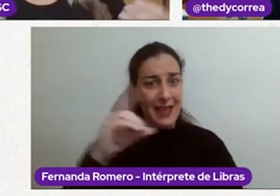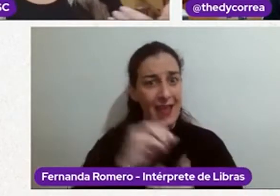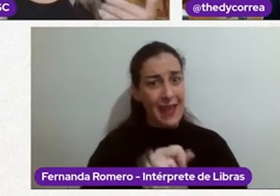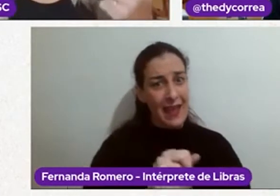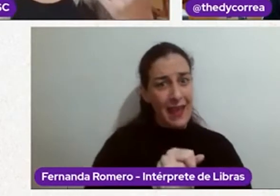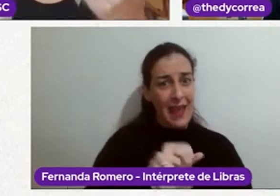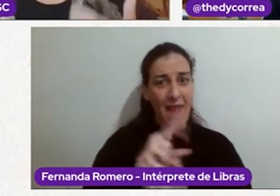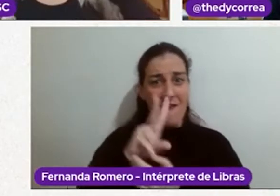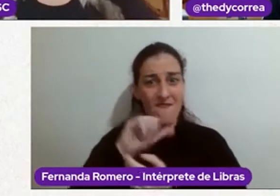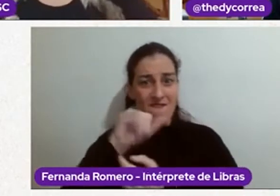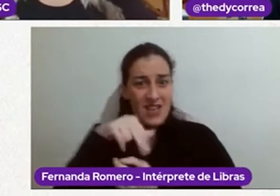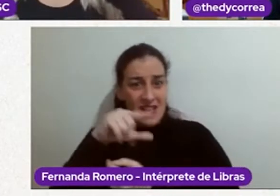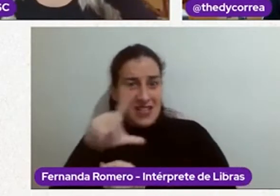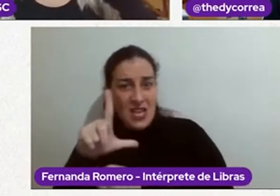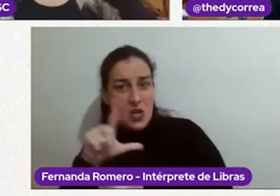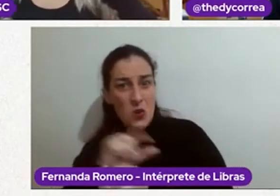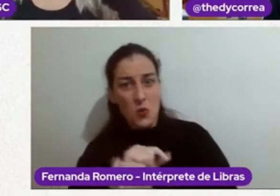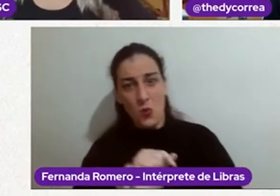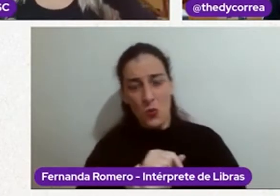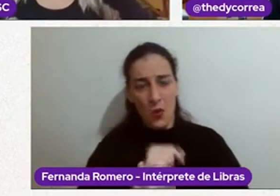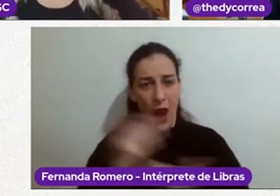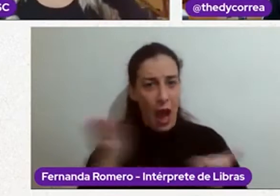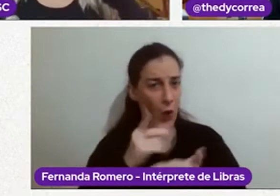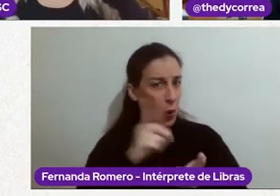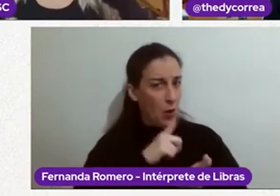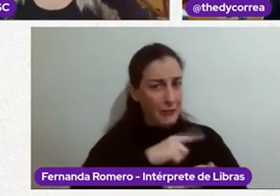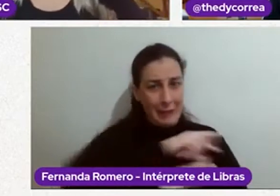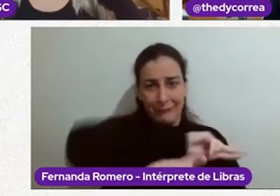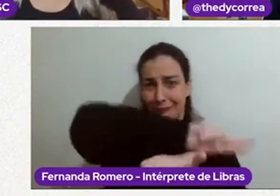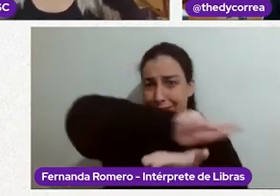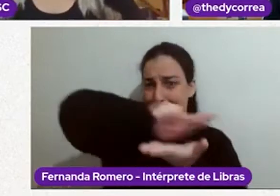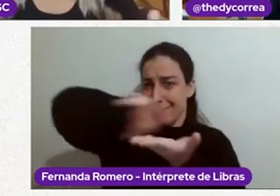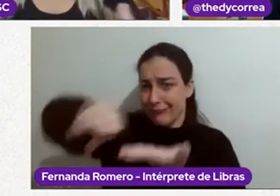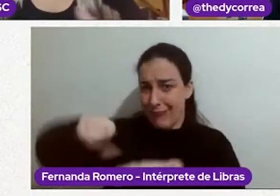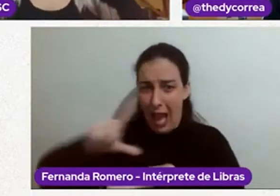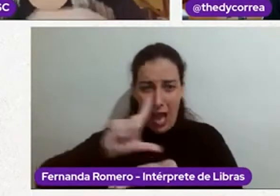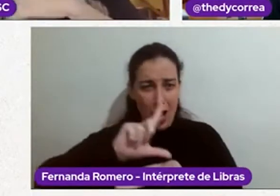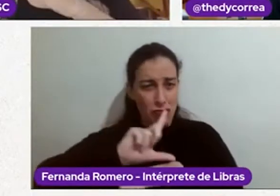teve o CD, agora a gente tem todas essas plataformas digitais de